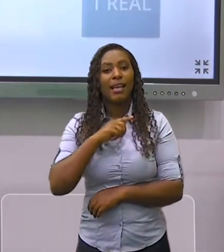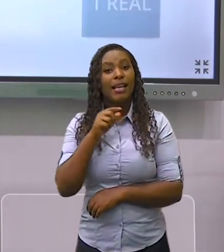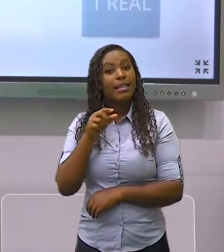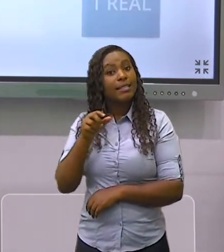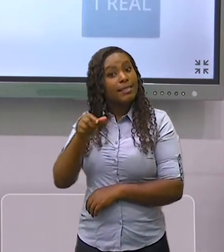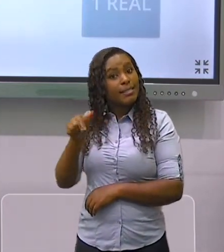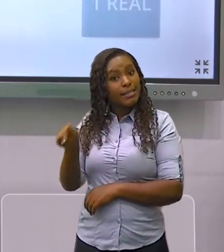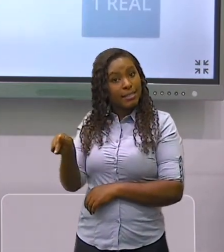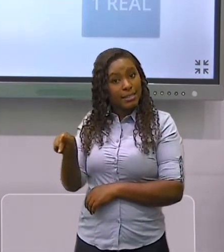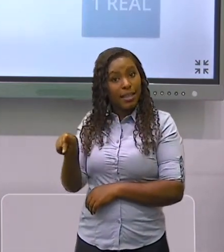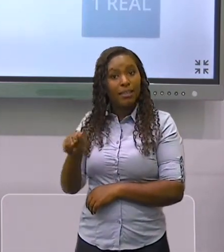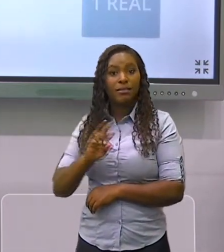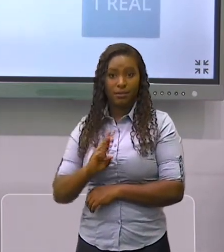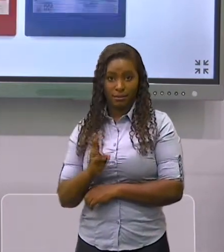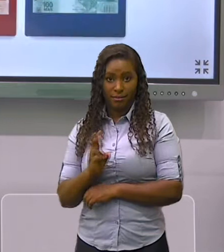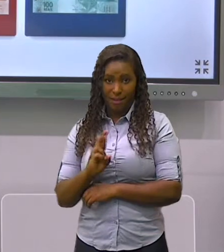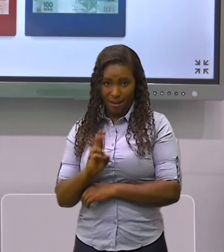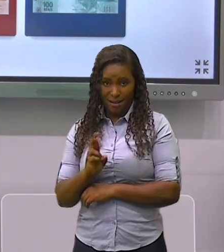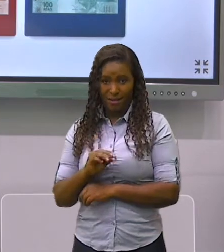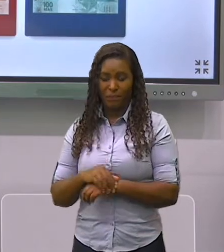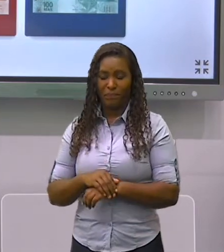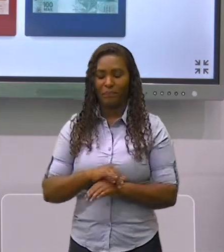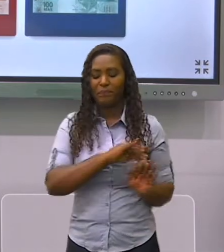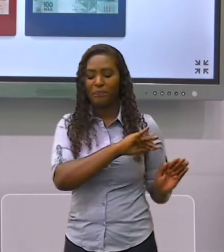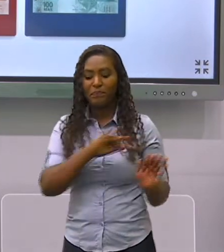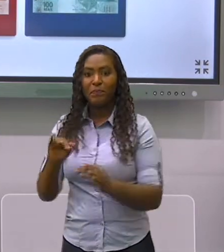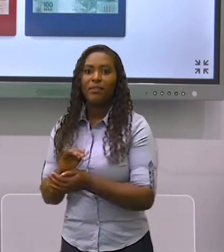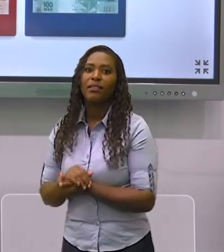R$7. Questão, letra A.